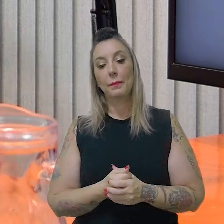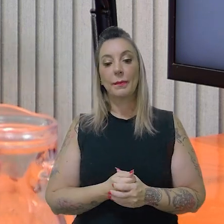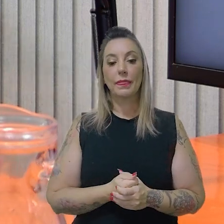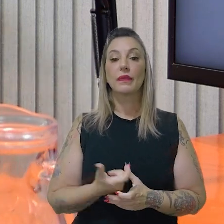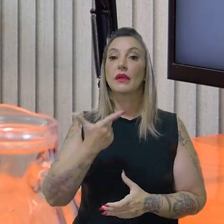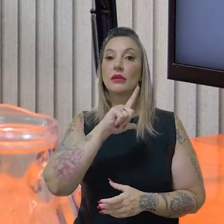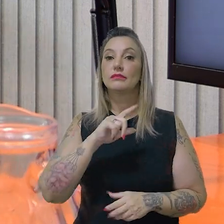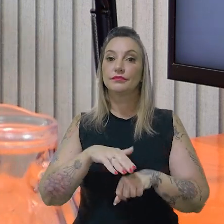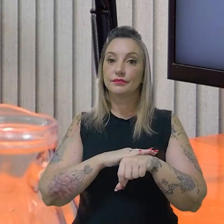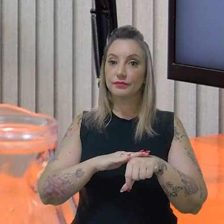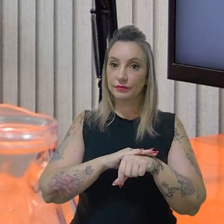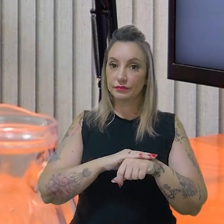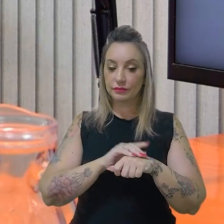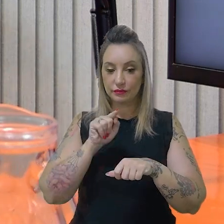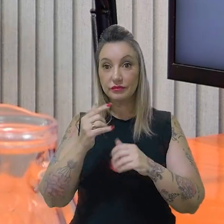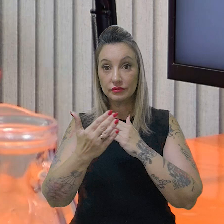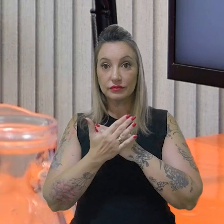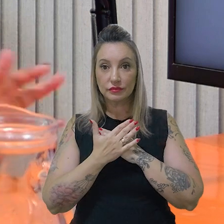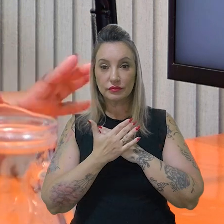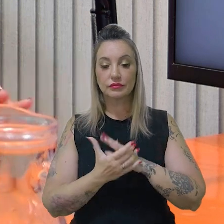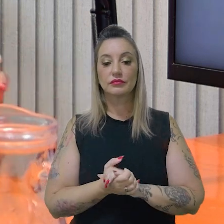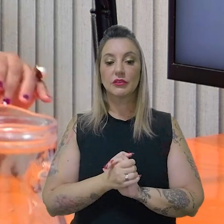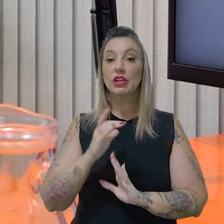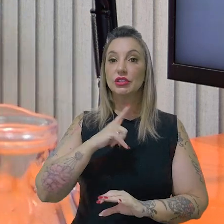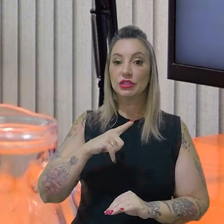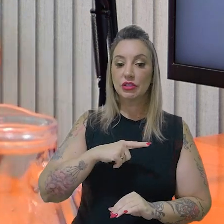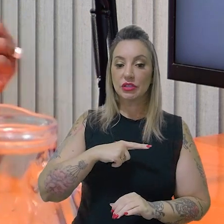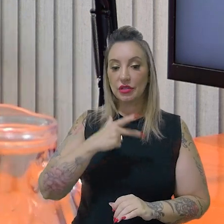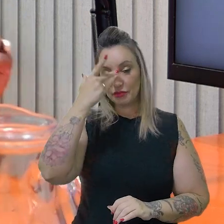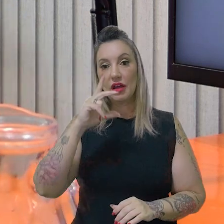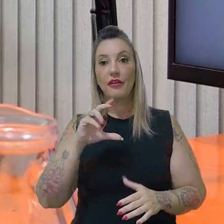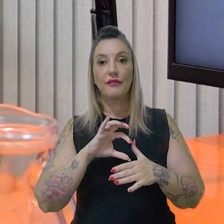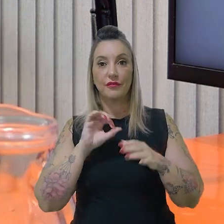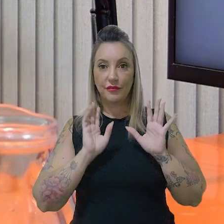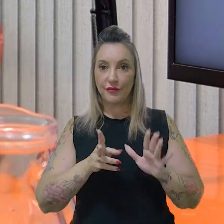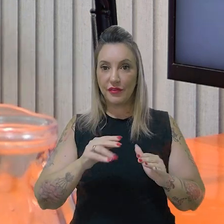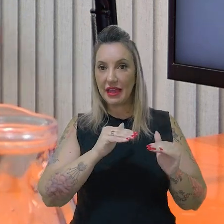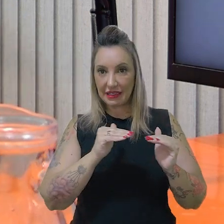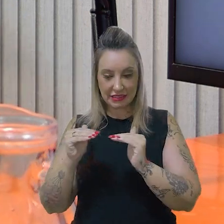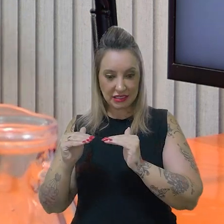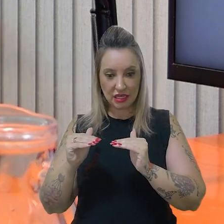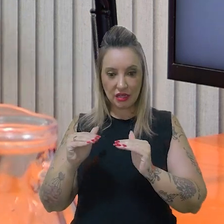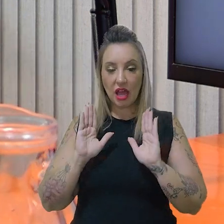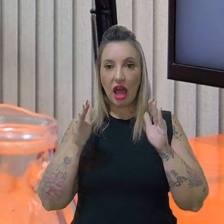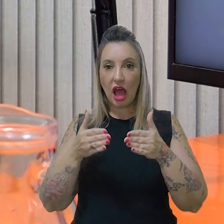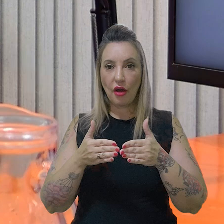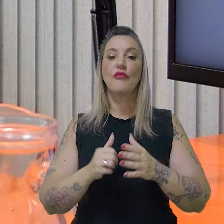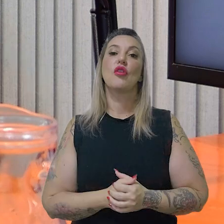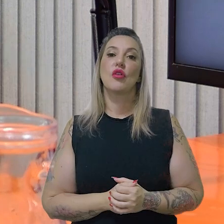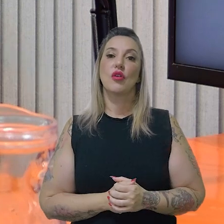outro público você me ajuda eu já tenho umas clientes fixas eu já tenho um um um público alvo